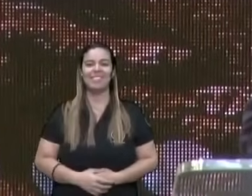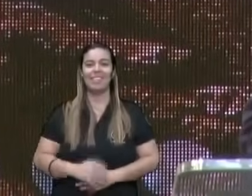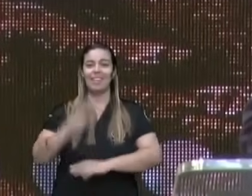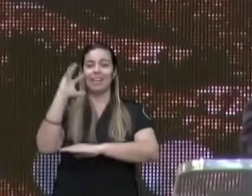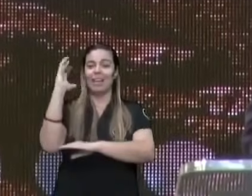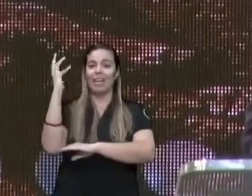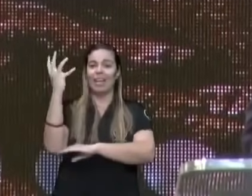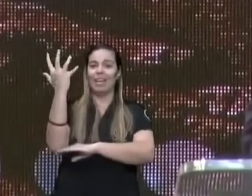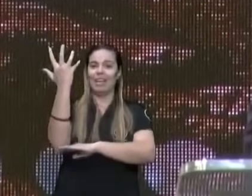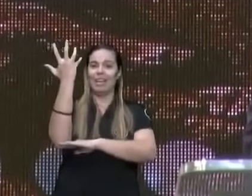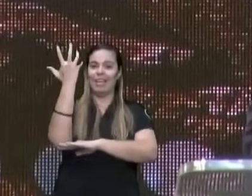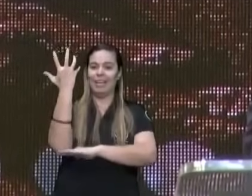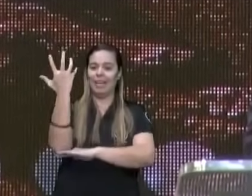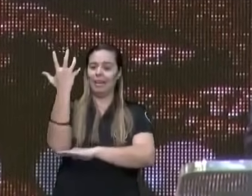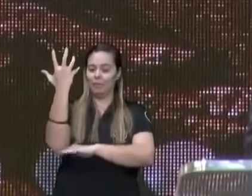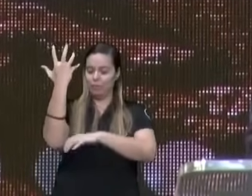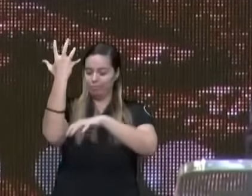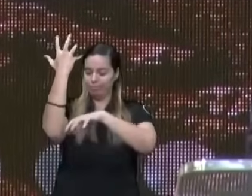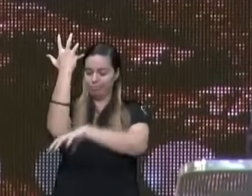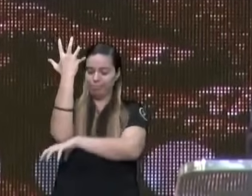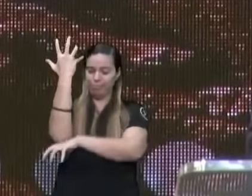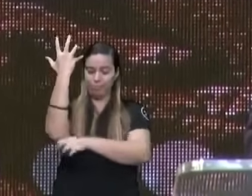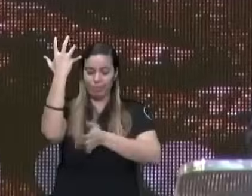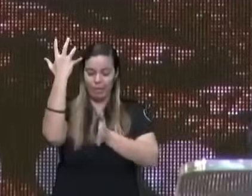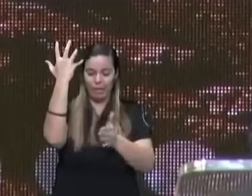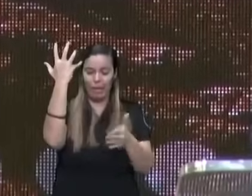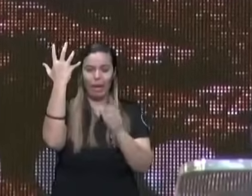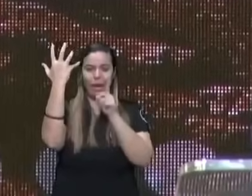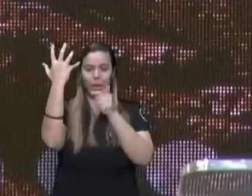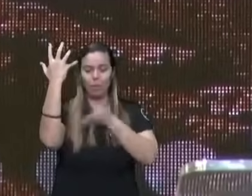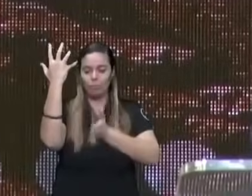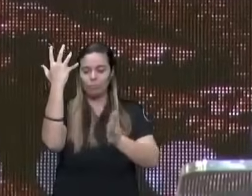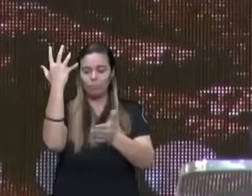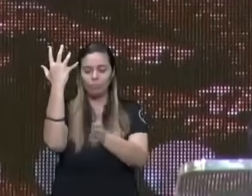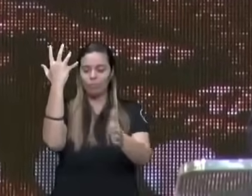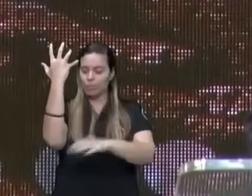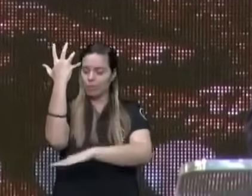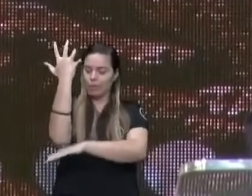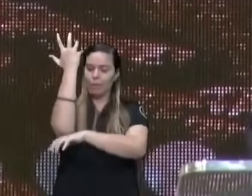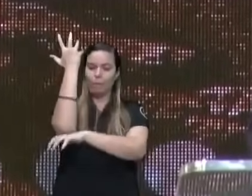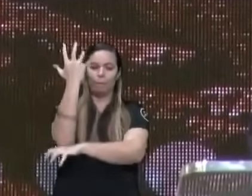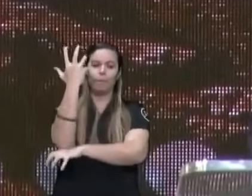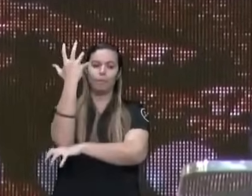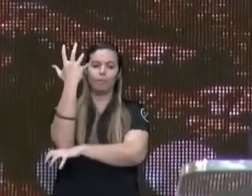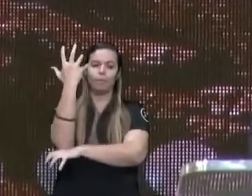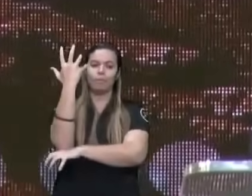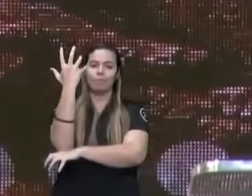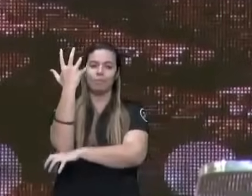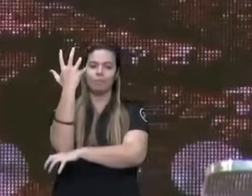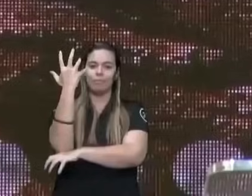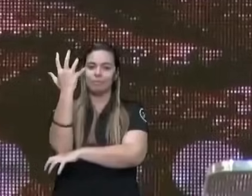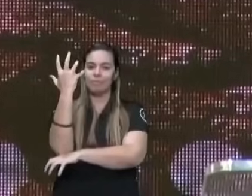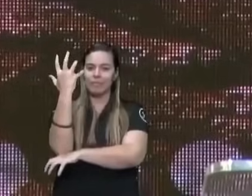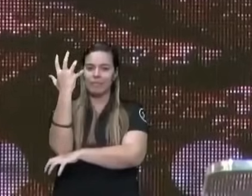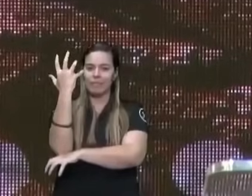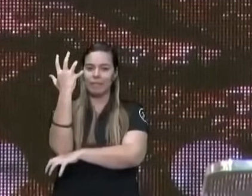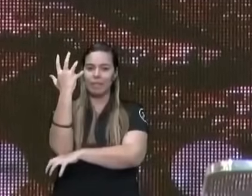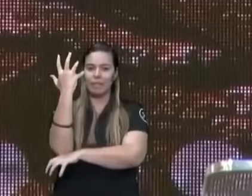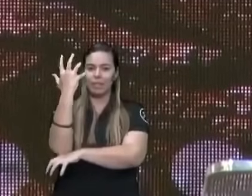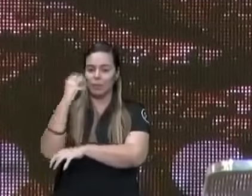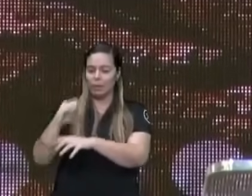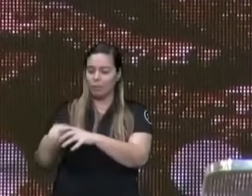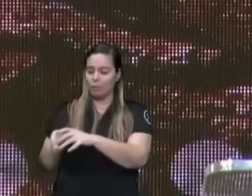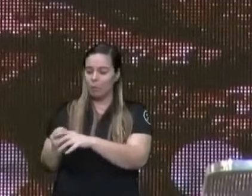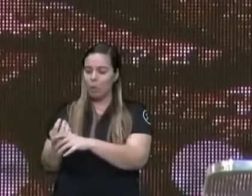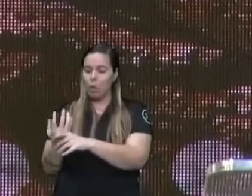árvore plantada junto a ribeiros de águas. Não é a árvore que nasce junto a ribeiros